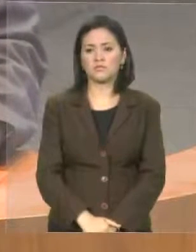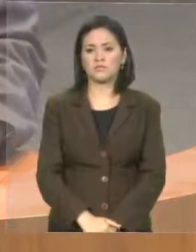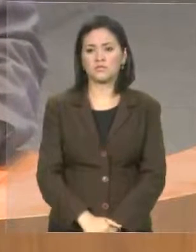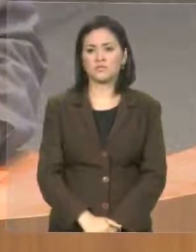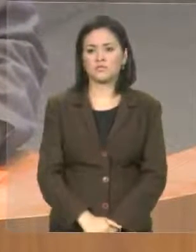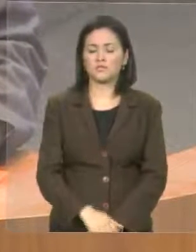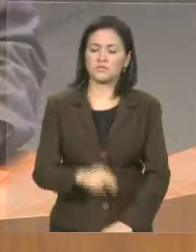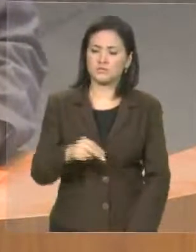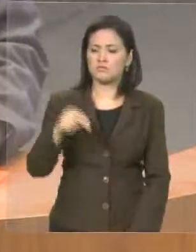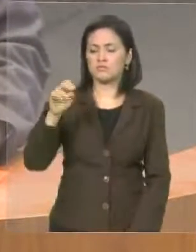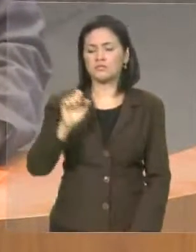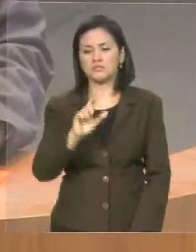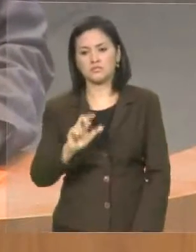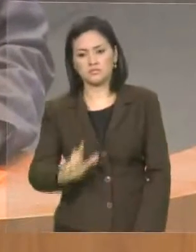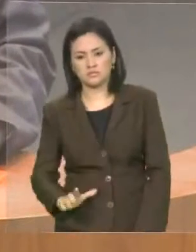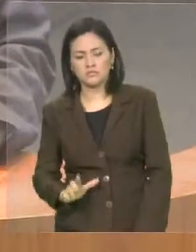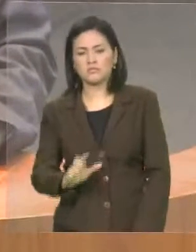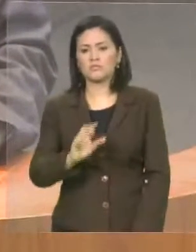etc. Além disso,